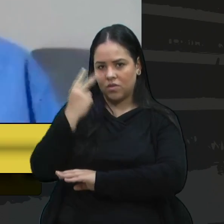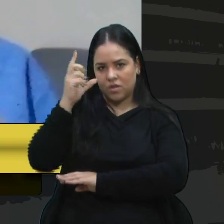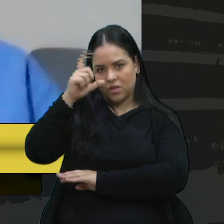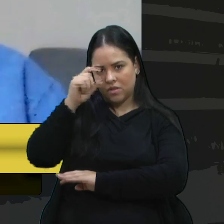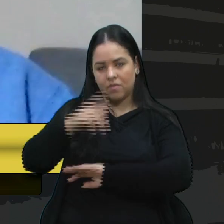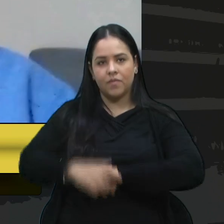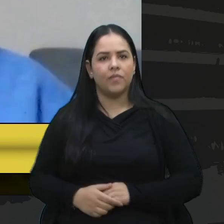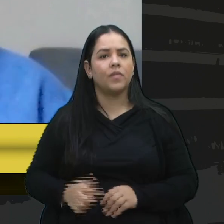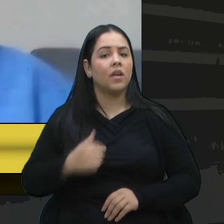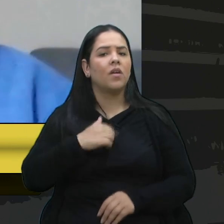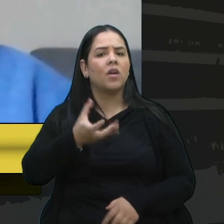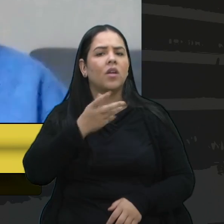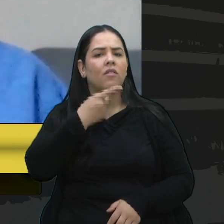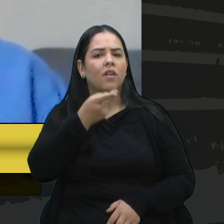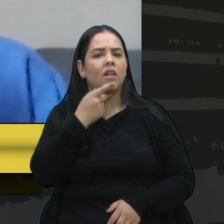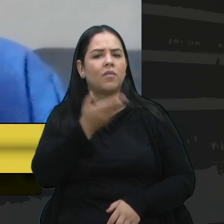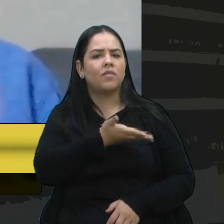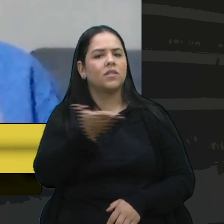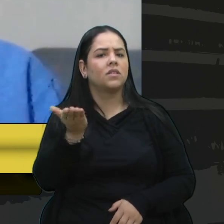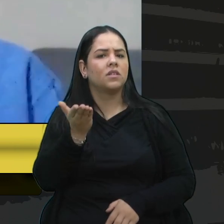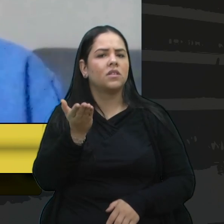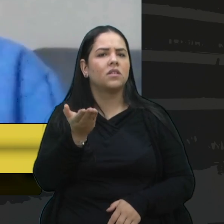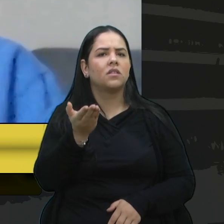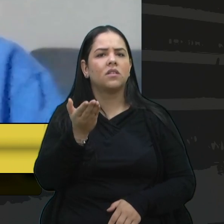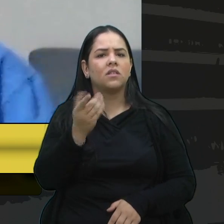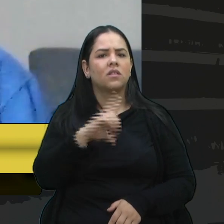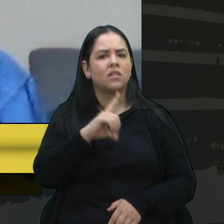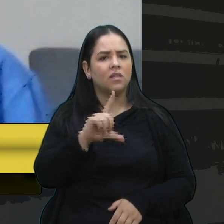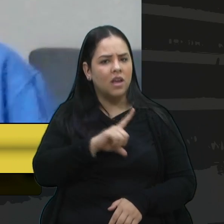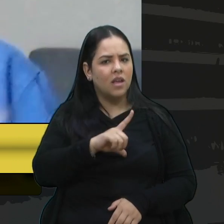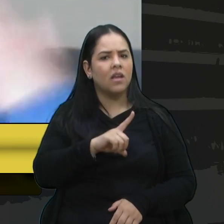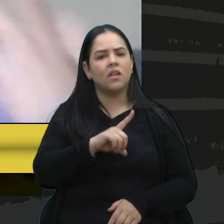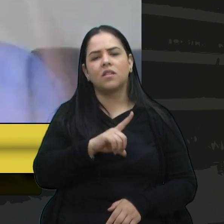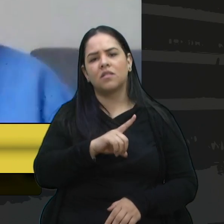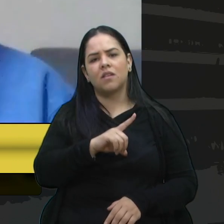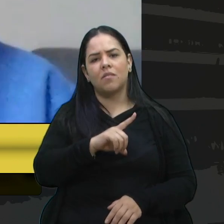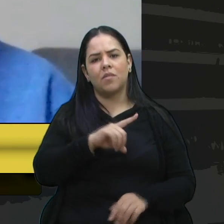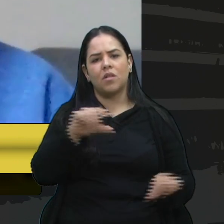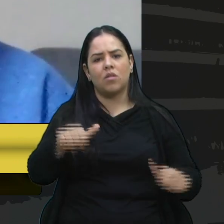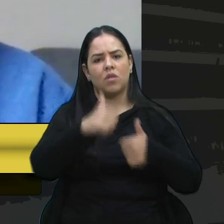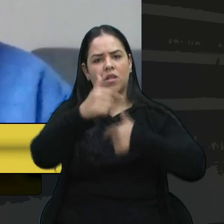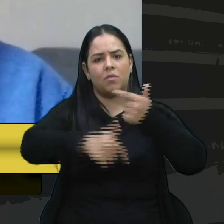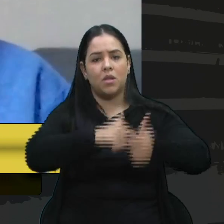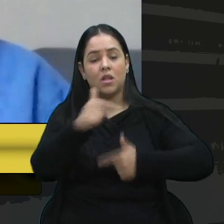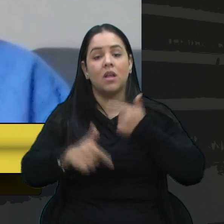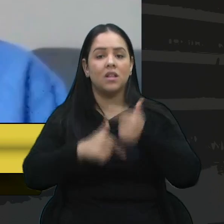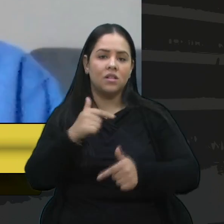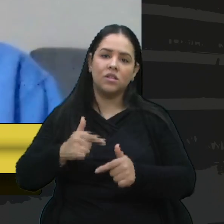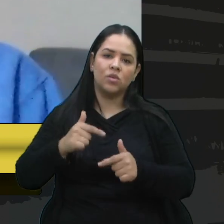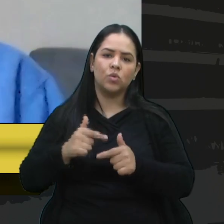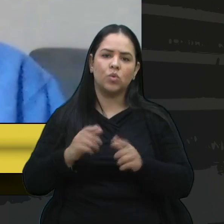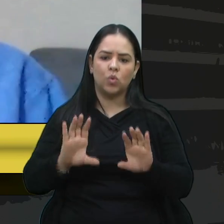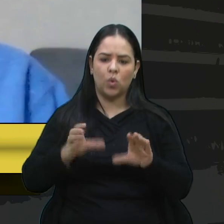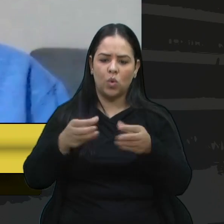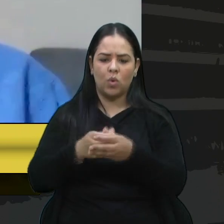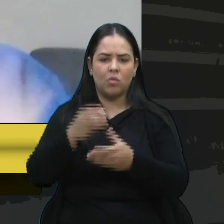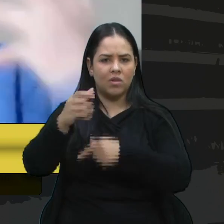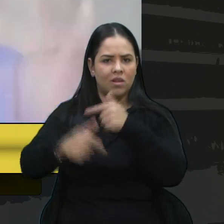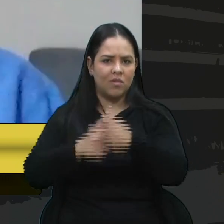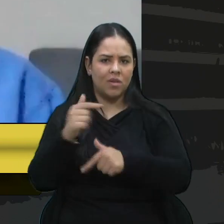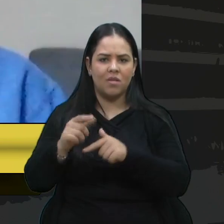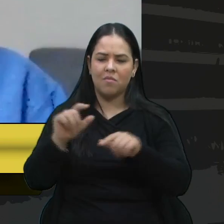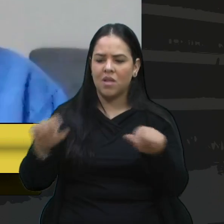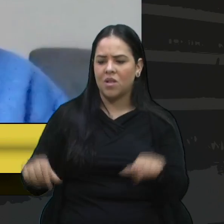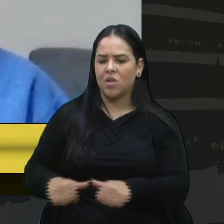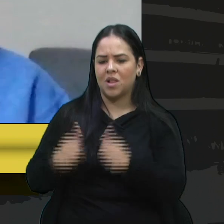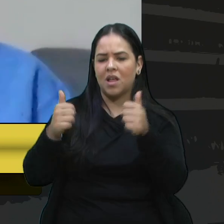um questionamento a vocês. Desde a reforma trabalhista, que ia melhorar a vida da classe trabalhadora, que ia melhorar a